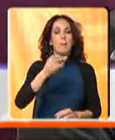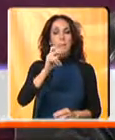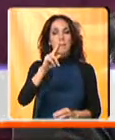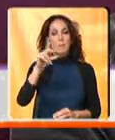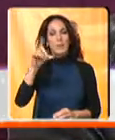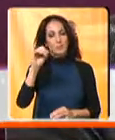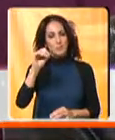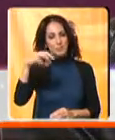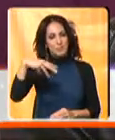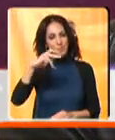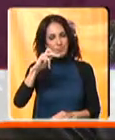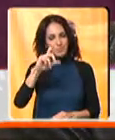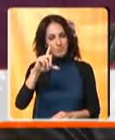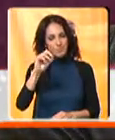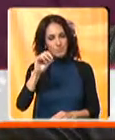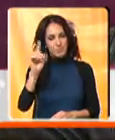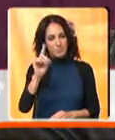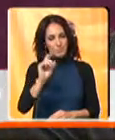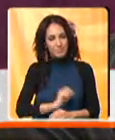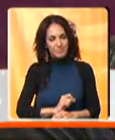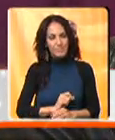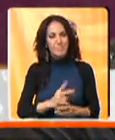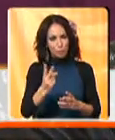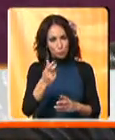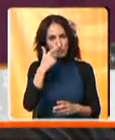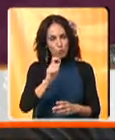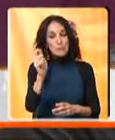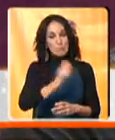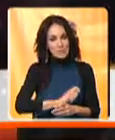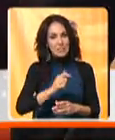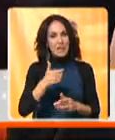há umas semanas, ou há pelo menos um mês.